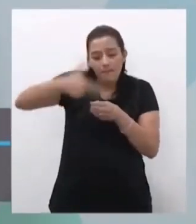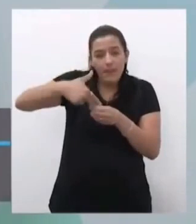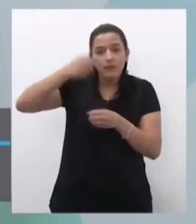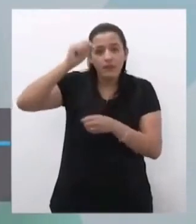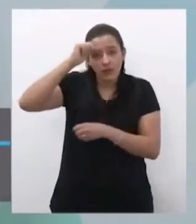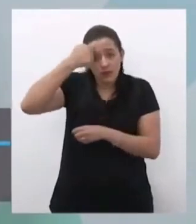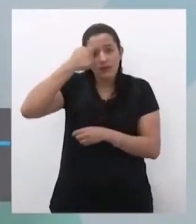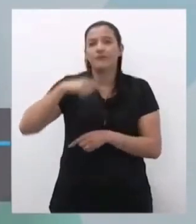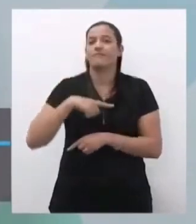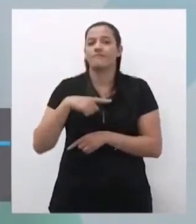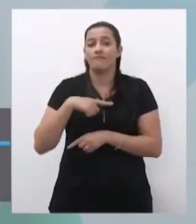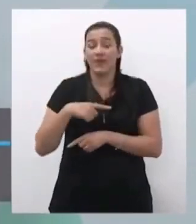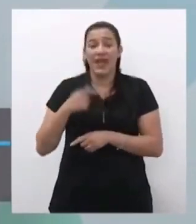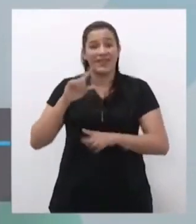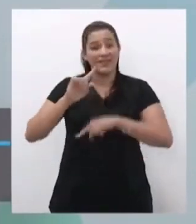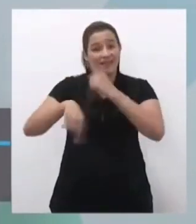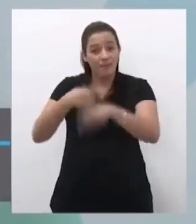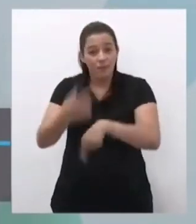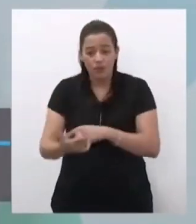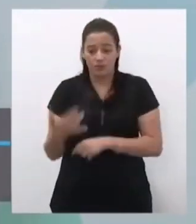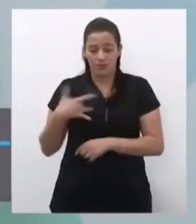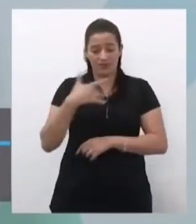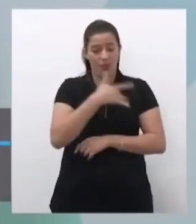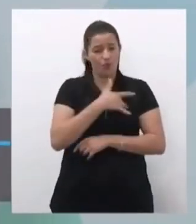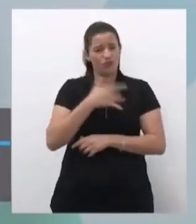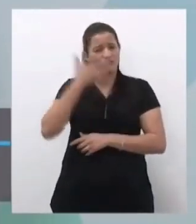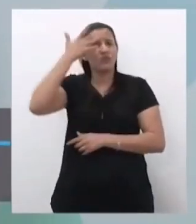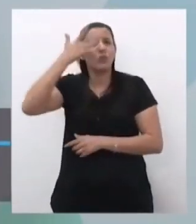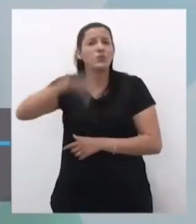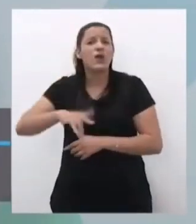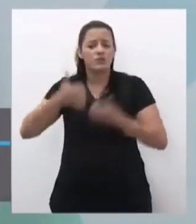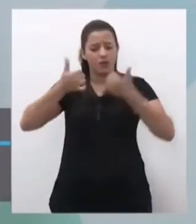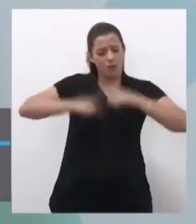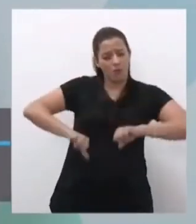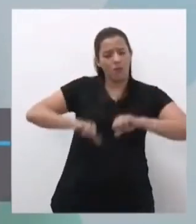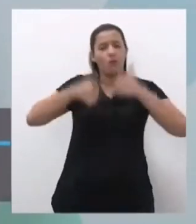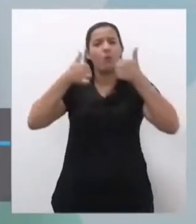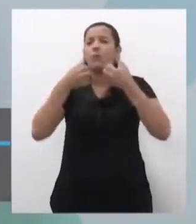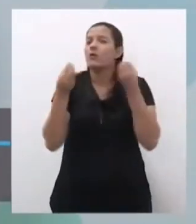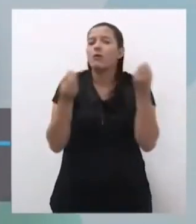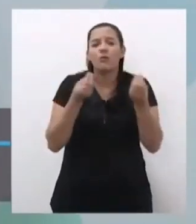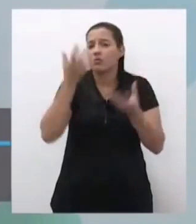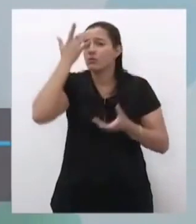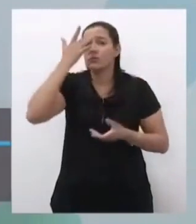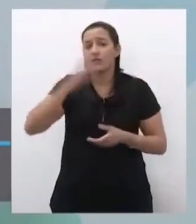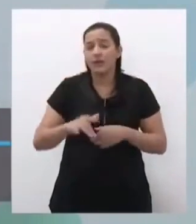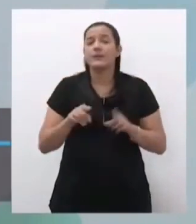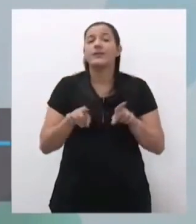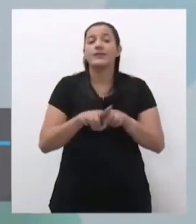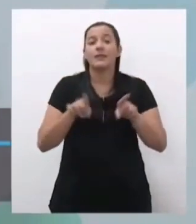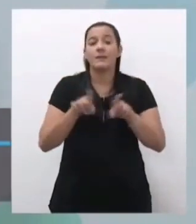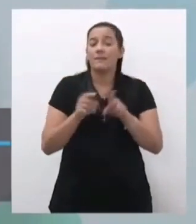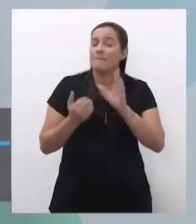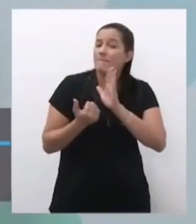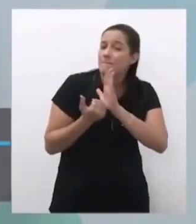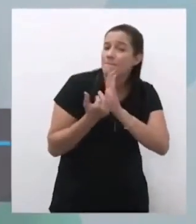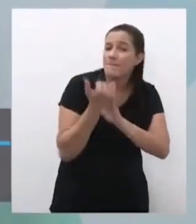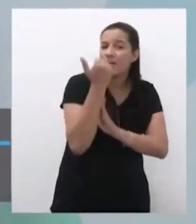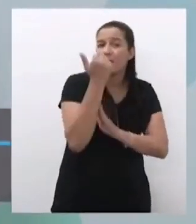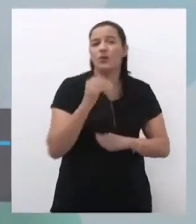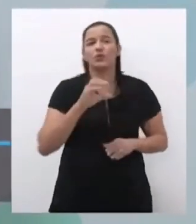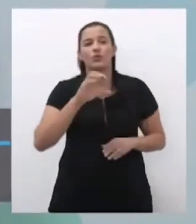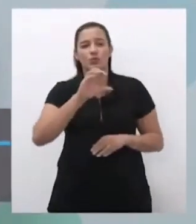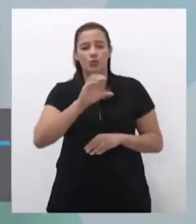eles podem dar na nossa saúde. Além disso, eles têm quantidades maiores de sódio, de gordura saturada, que é péssimo para o